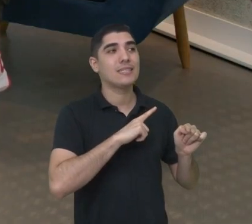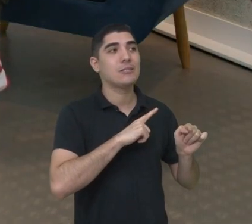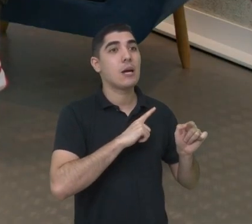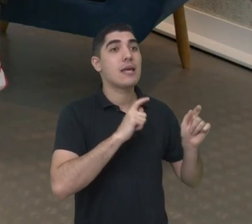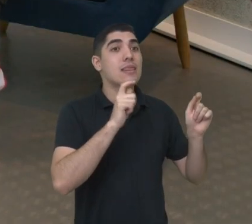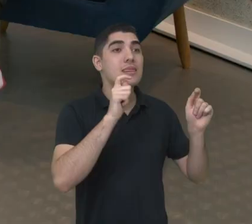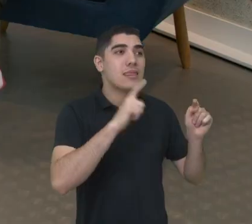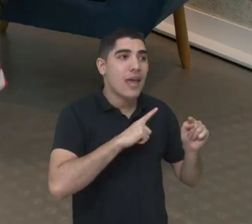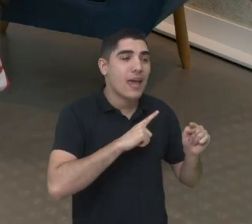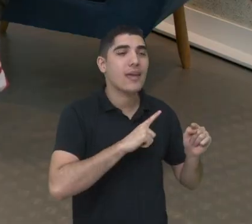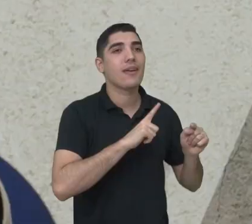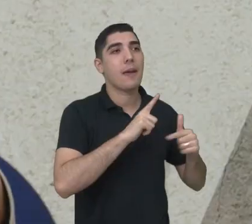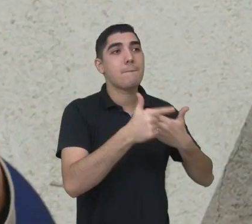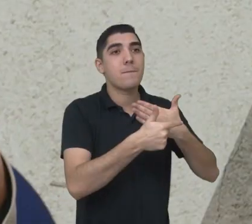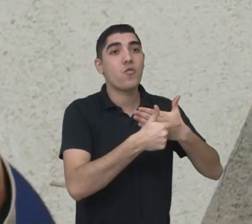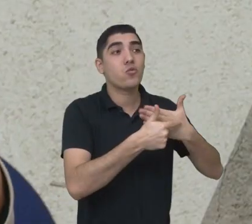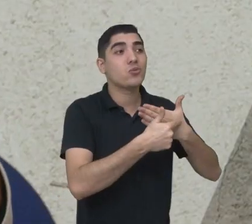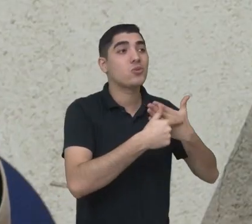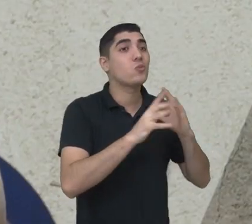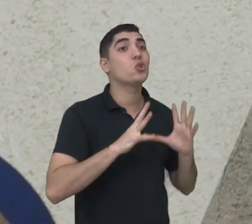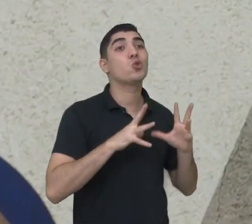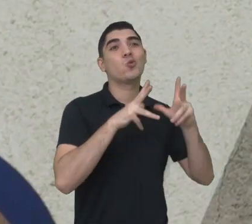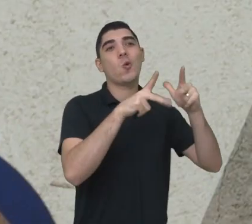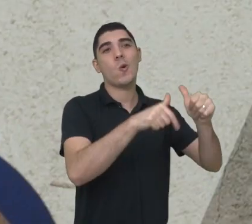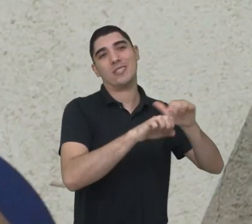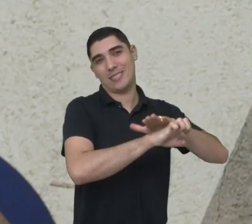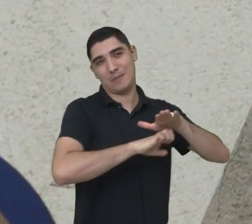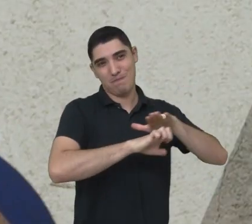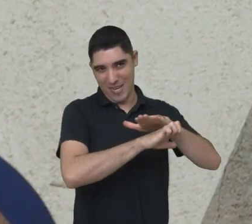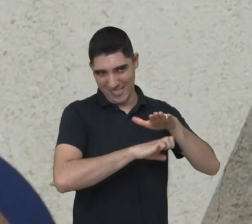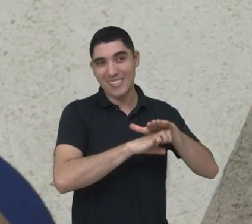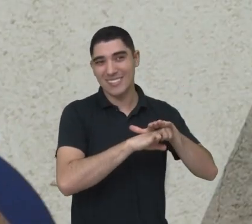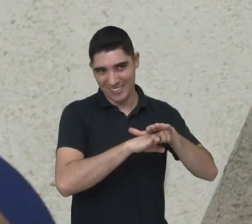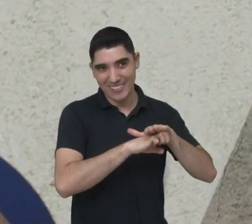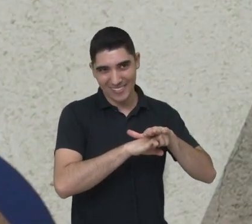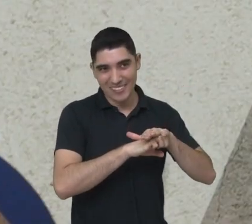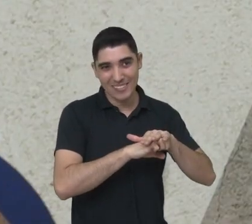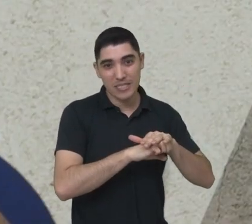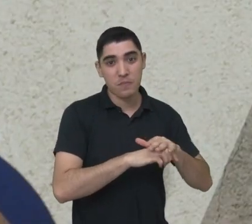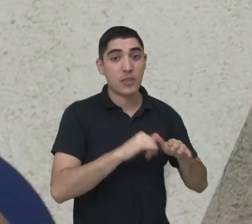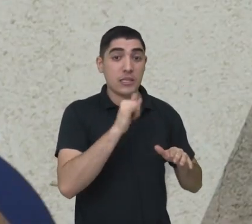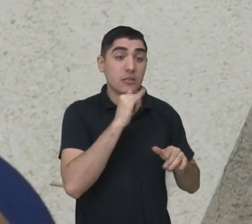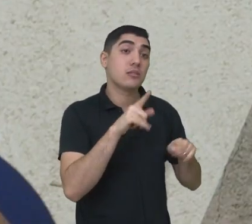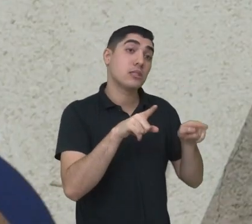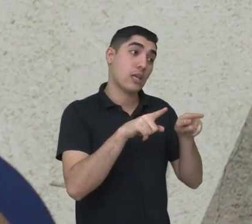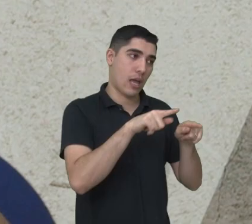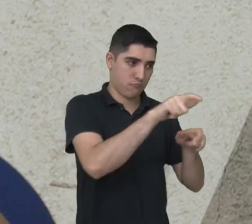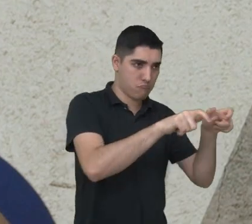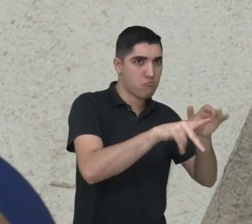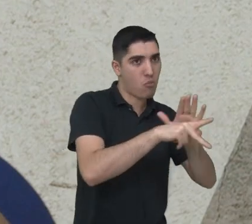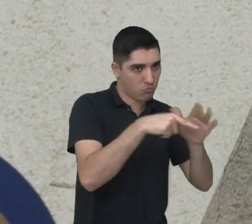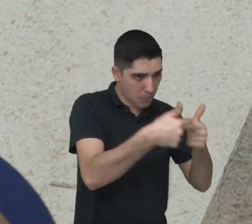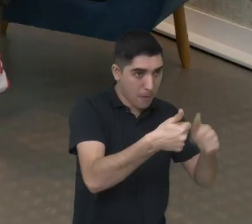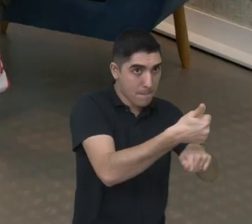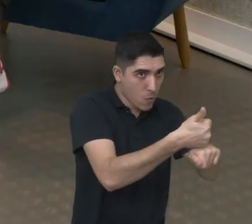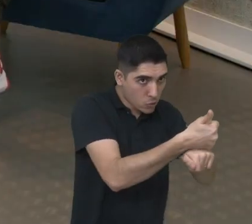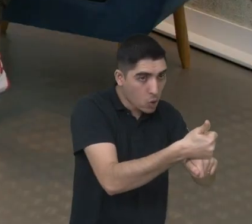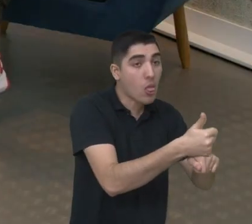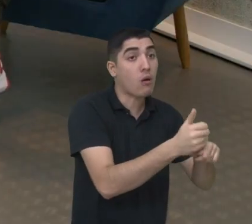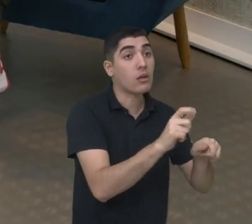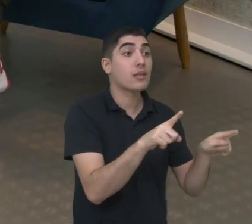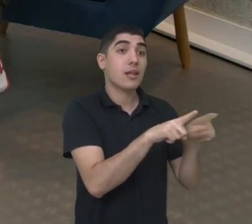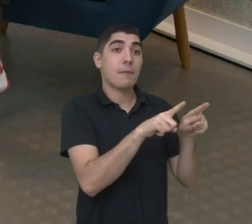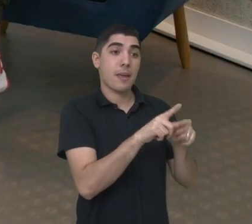outras engenharias, né? Então ele consegue fazer essa gestão de profissionais dentro da empresa e de pessoas também. Então, conhecendo